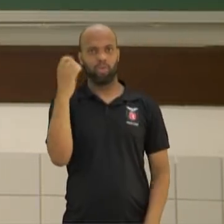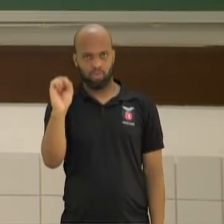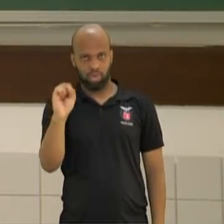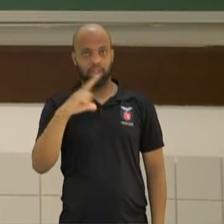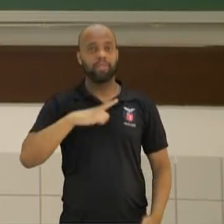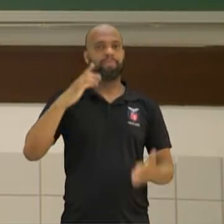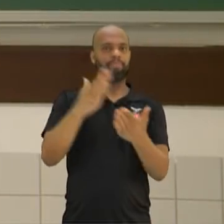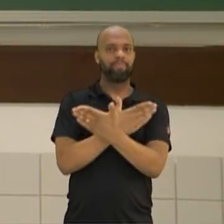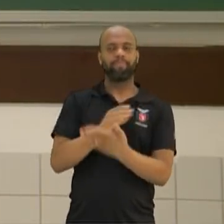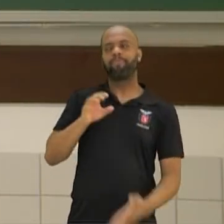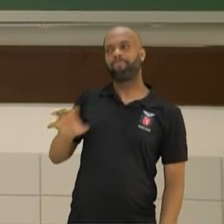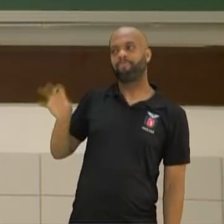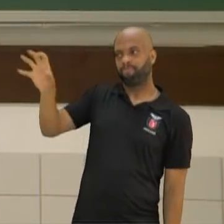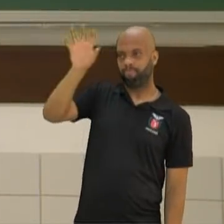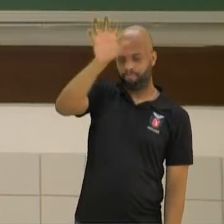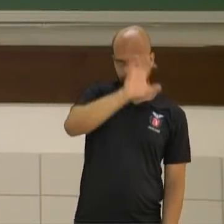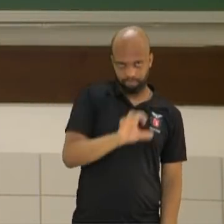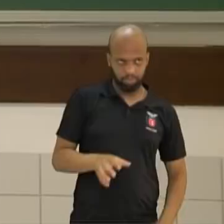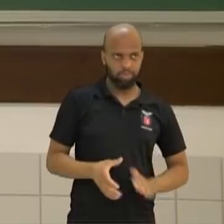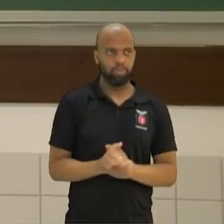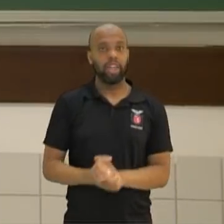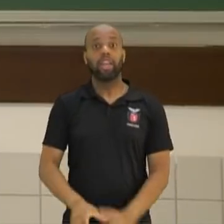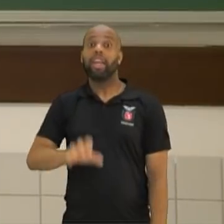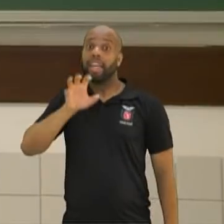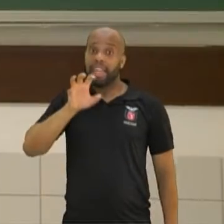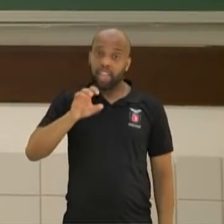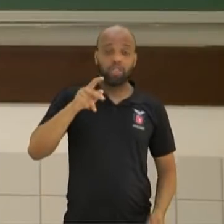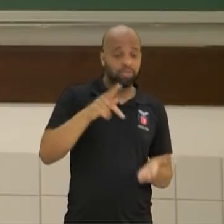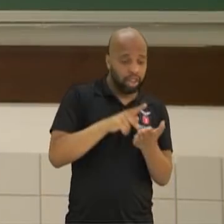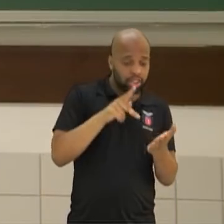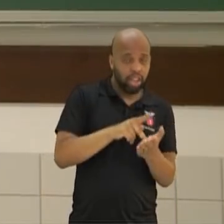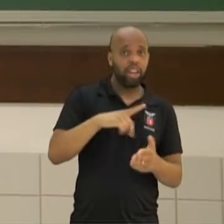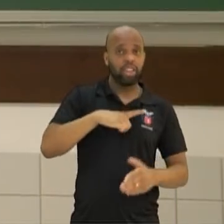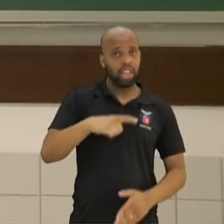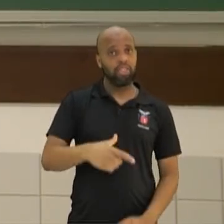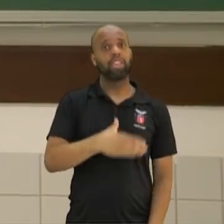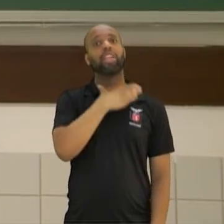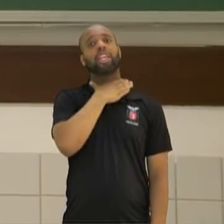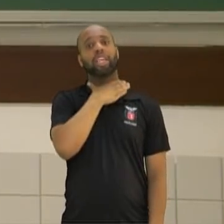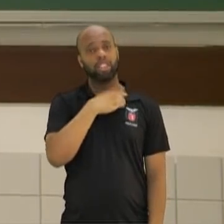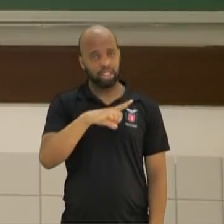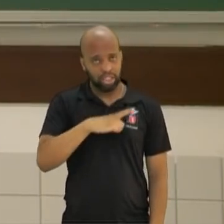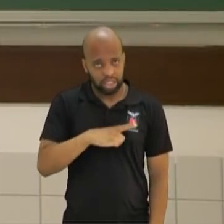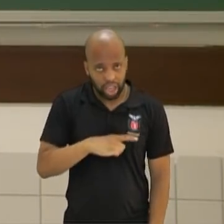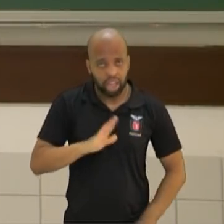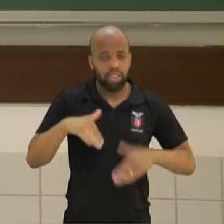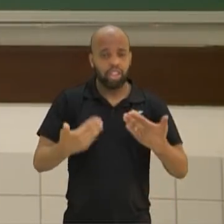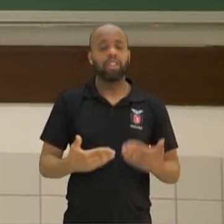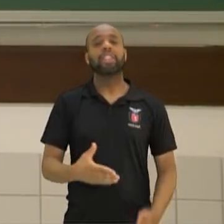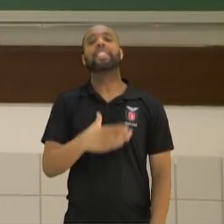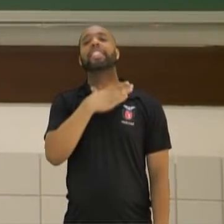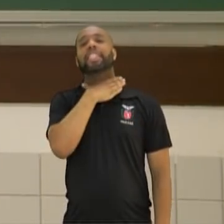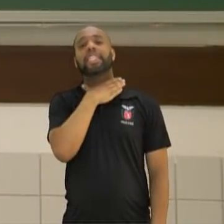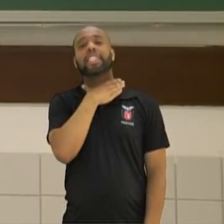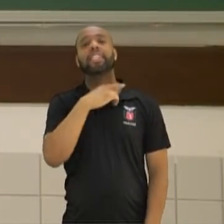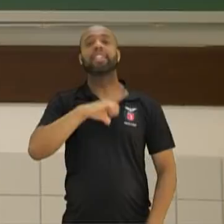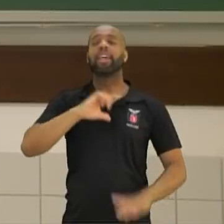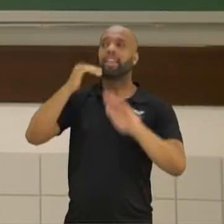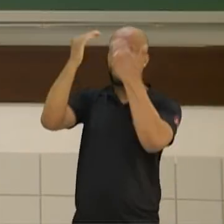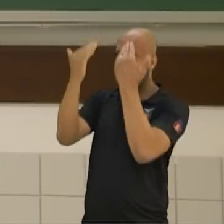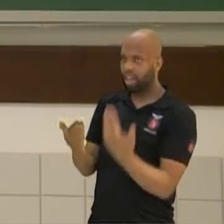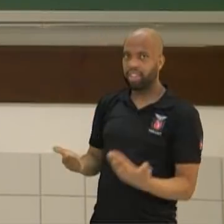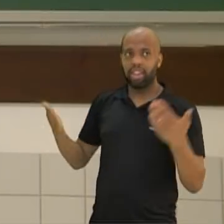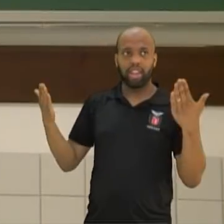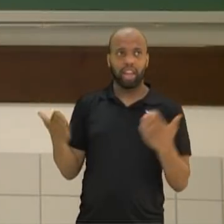em algumas regiões. E isso, obviamente, gerou crise. Esta crise temos que analisar de